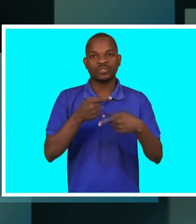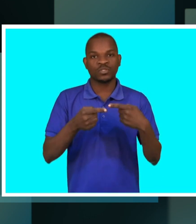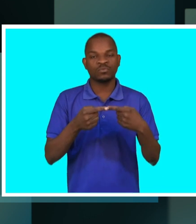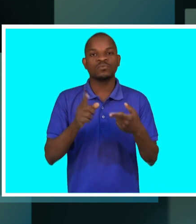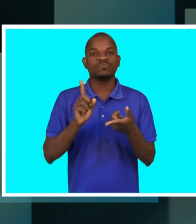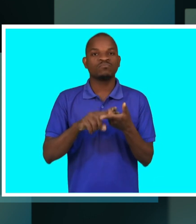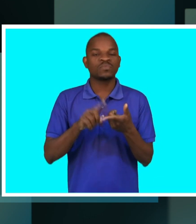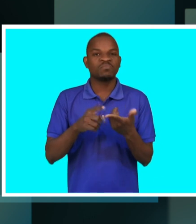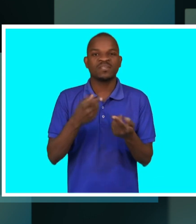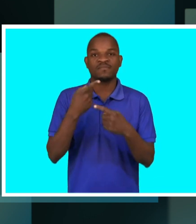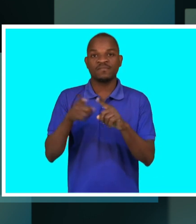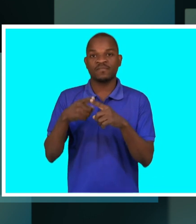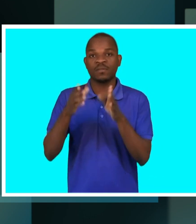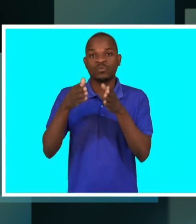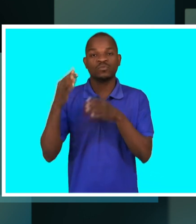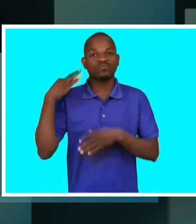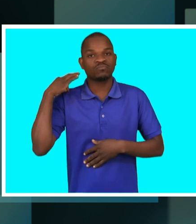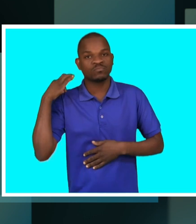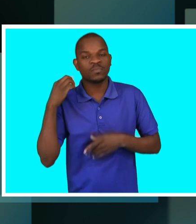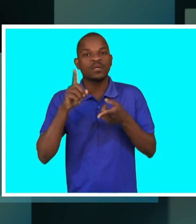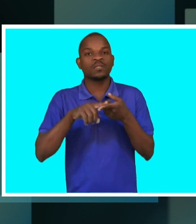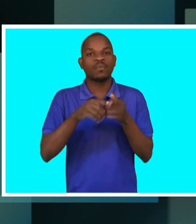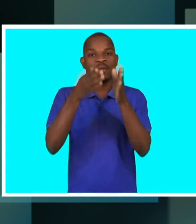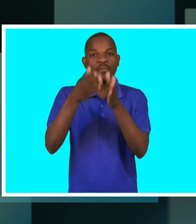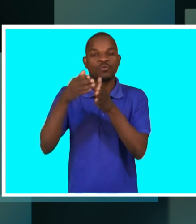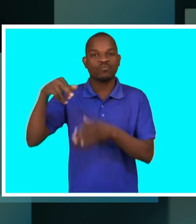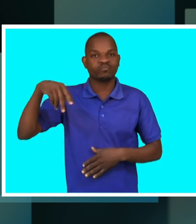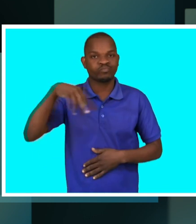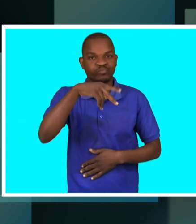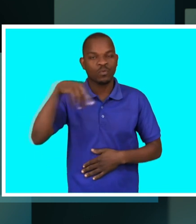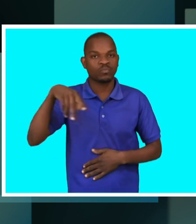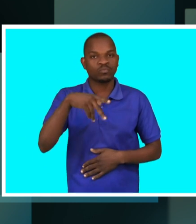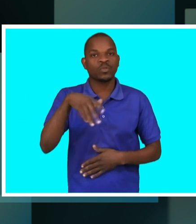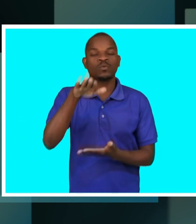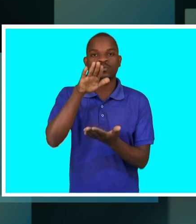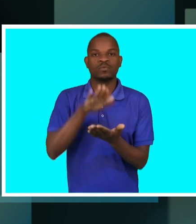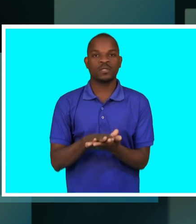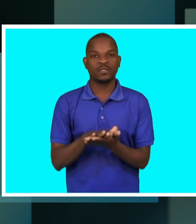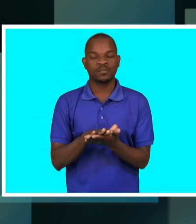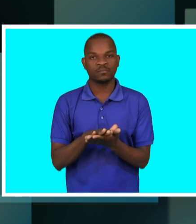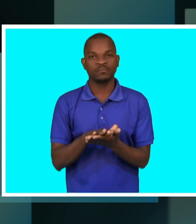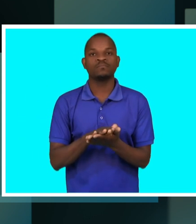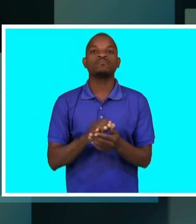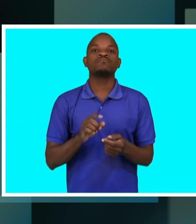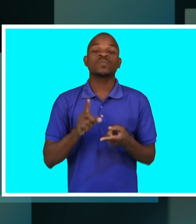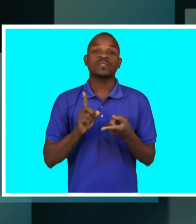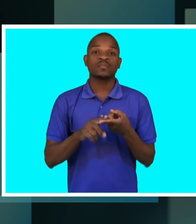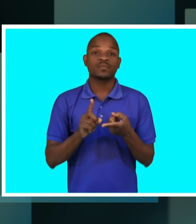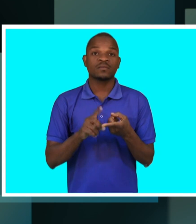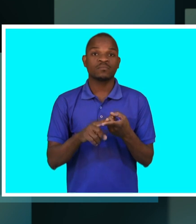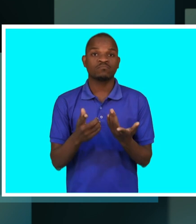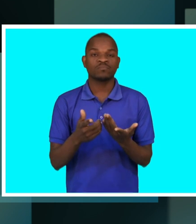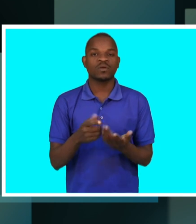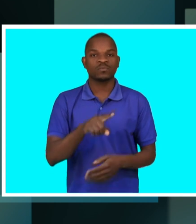e também os voluntários, quem sabe os peões que têm frequentado nesta via. E,